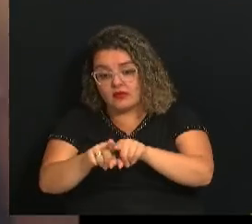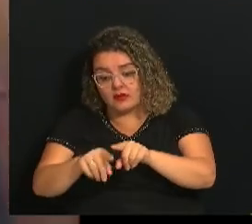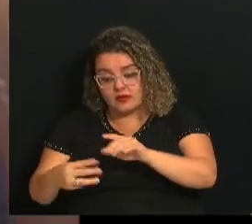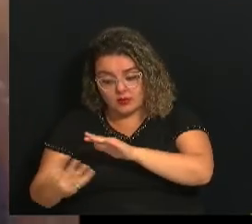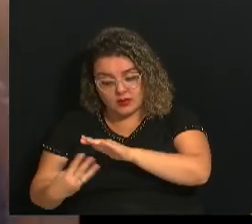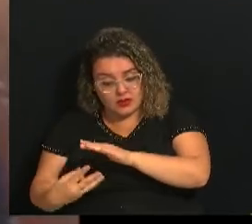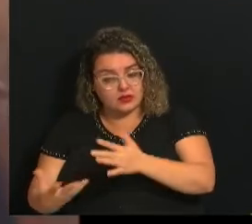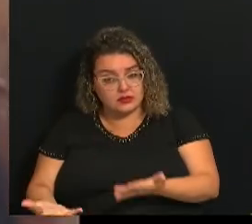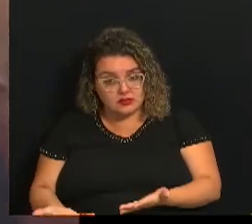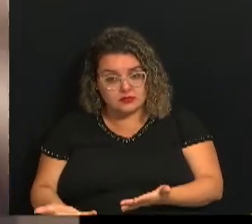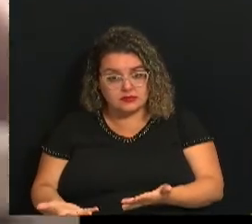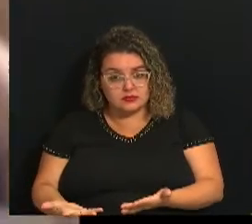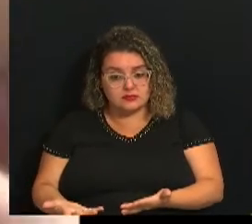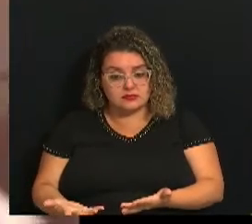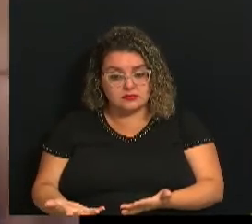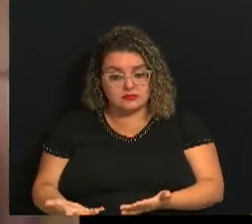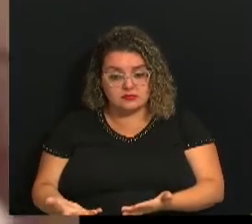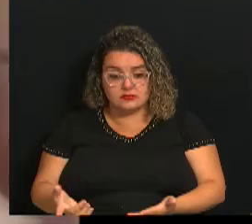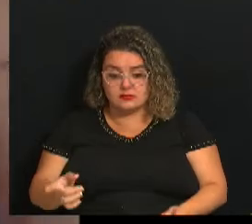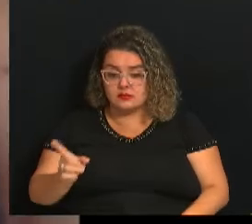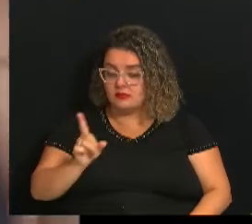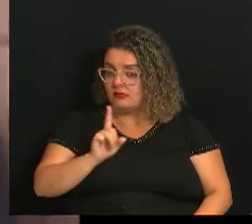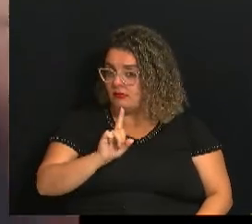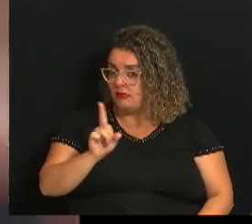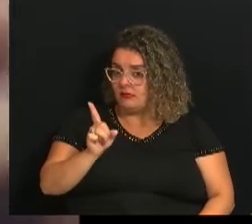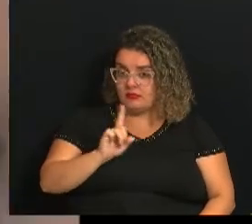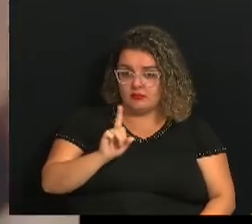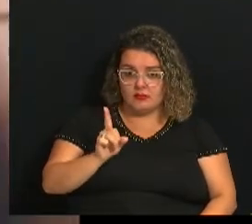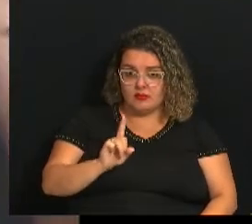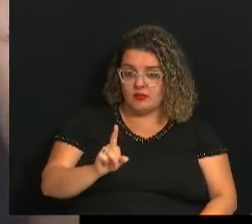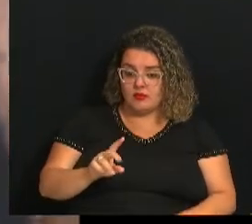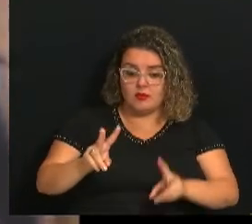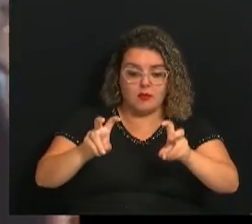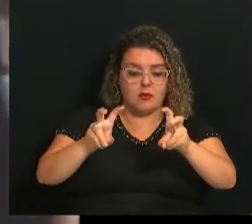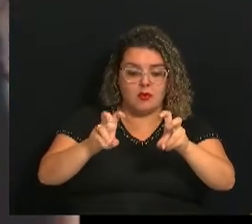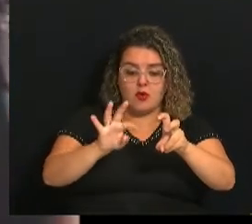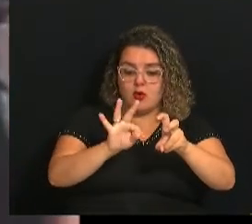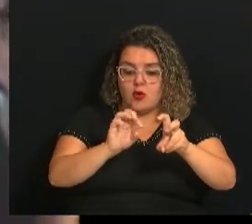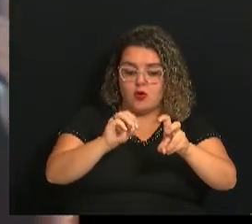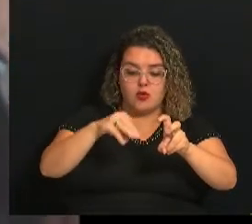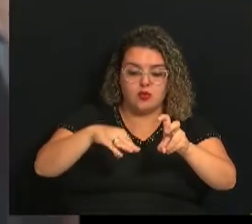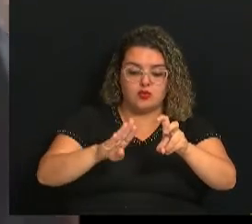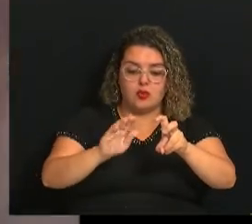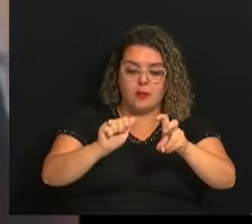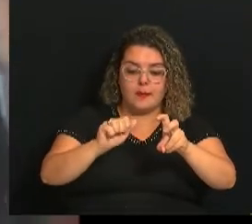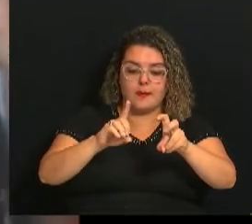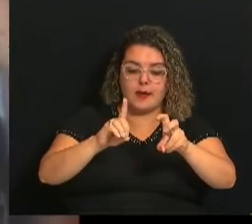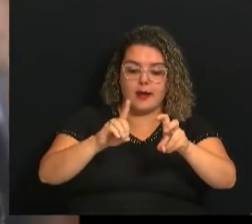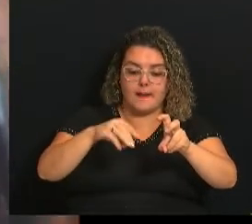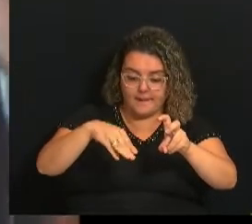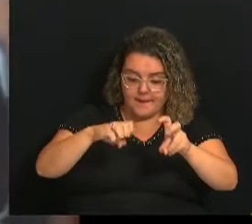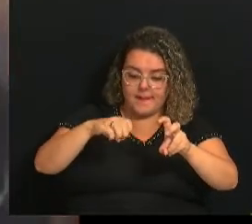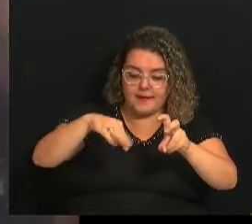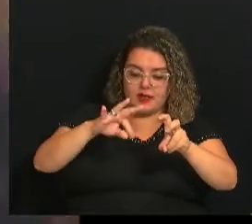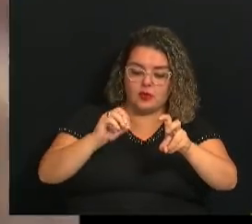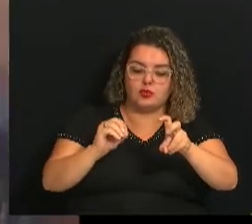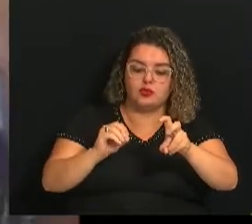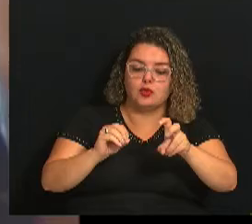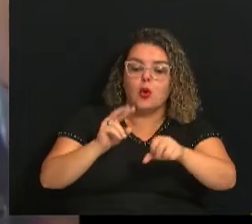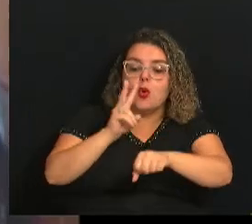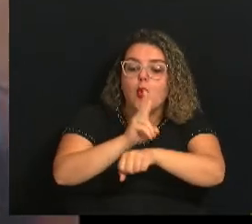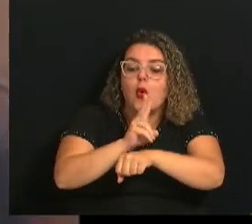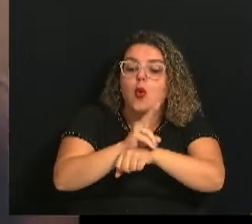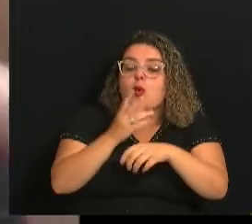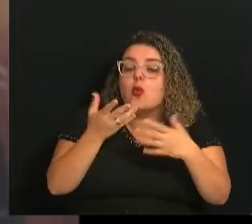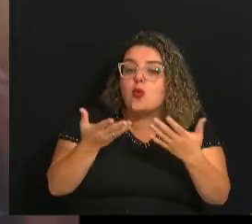Então, não é o Instituto do Tombamento da Preservação por Lei que define